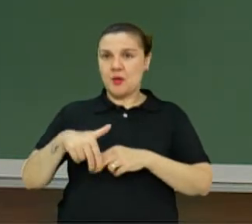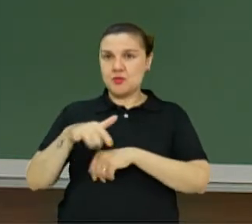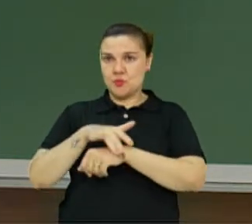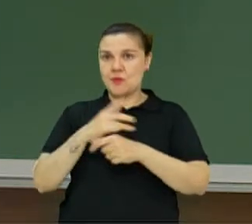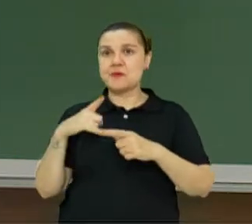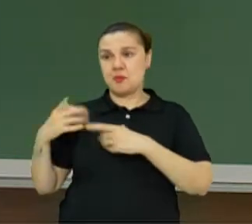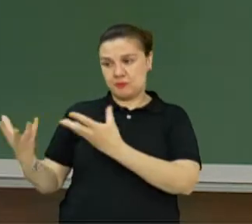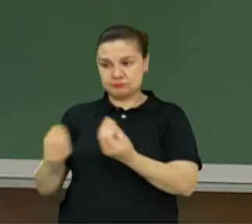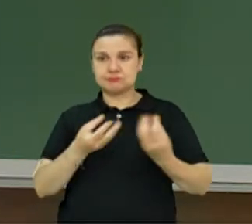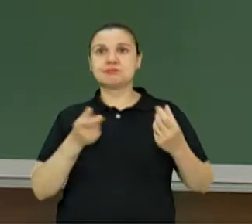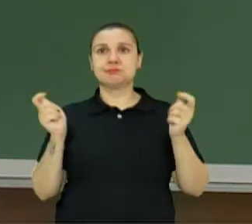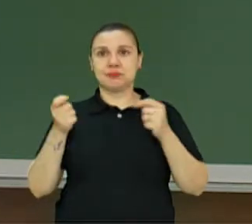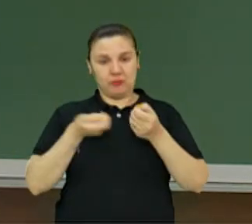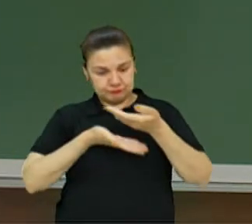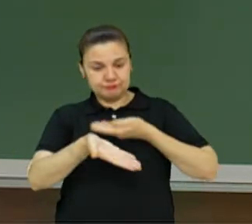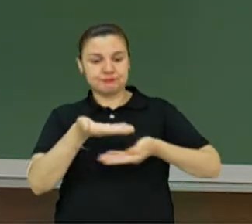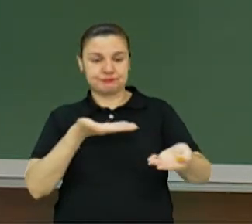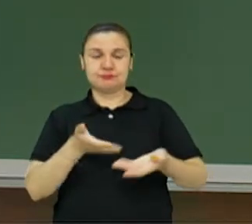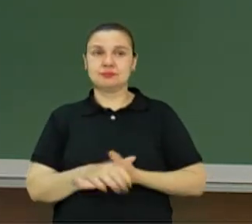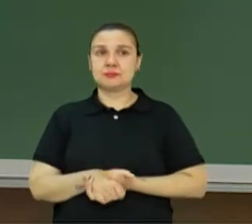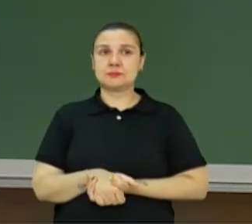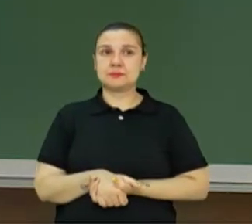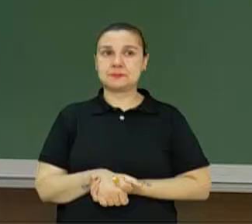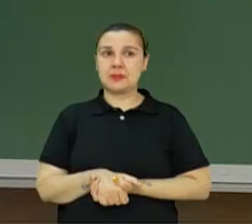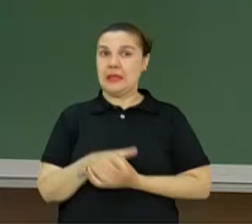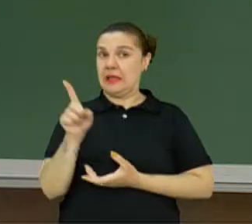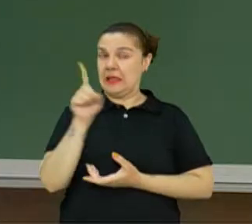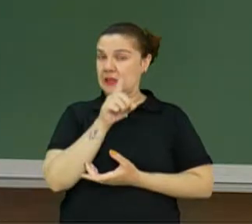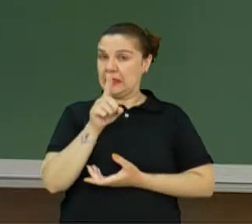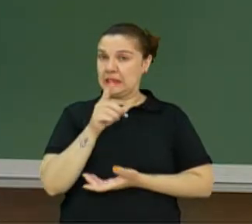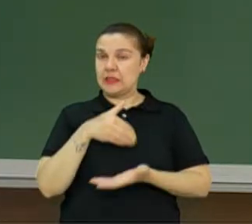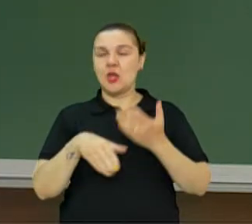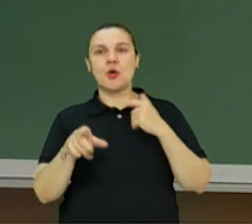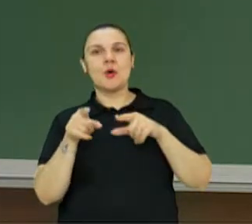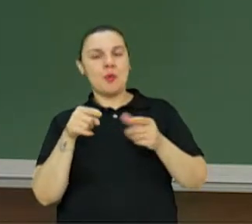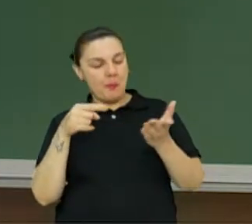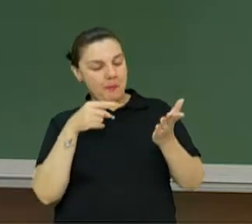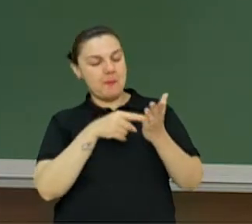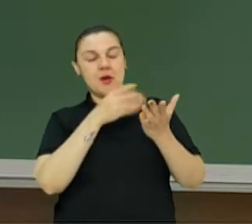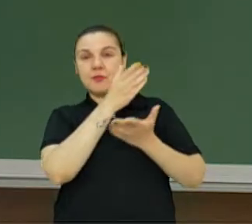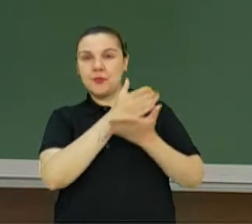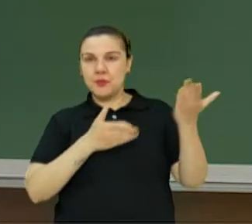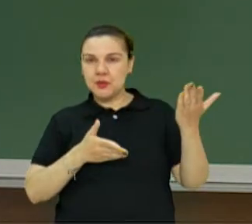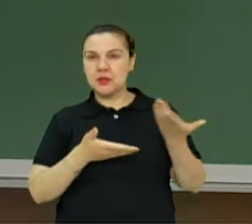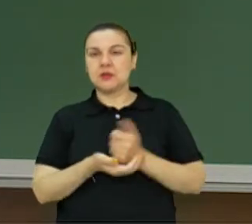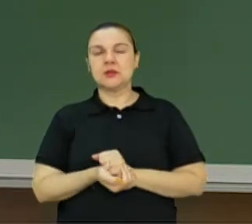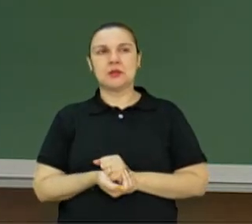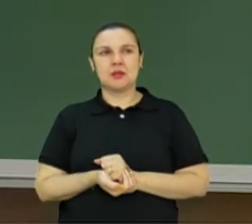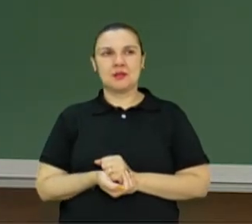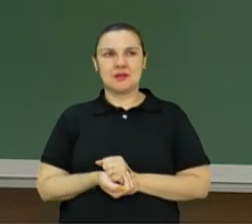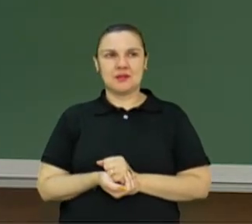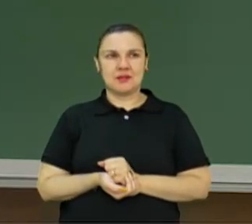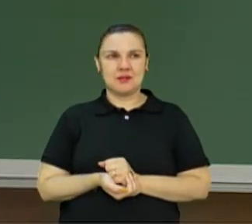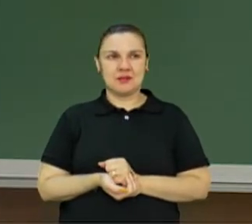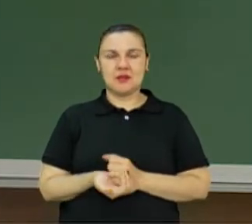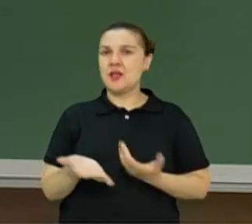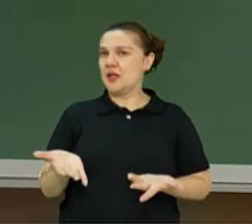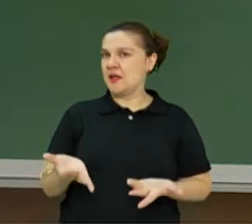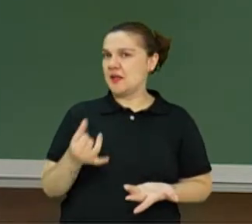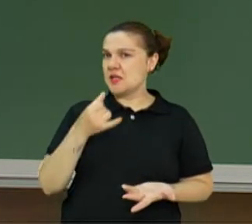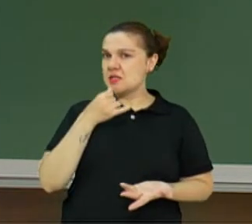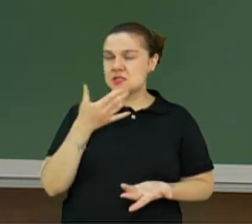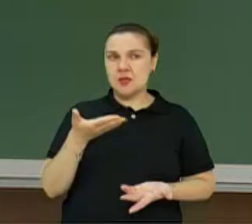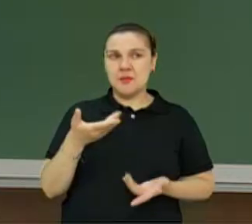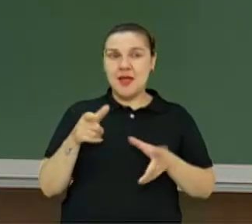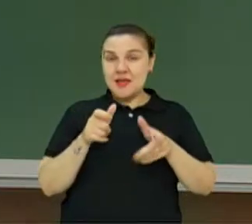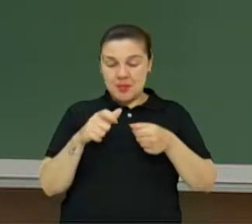outras que podem acabar sendo transmitidas. Não compartilhar objetos pérfuro-cortantes. Não podemos, tá? Até